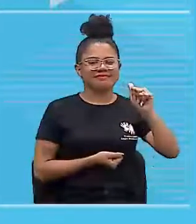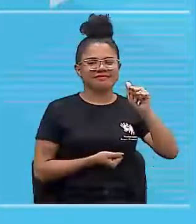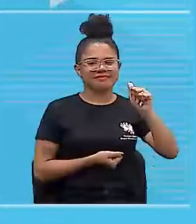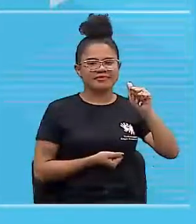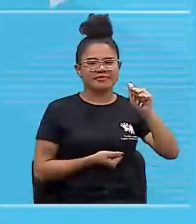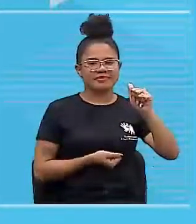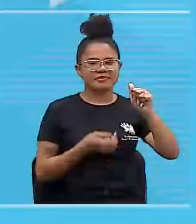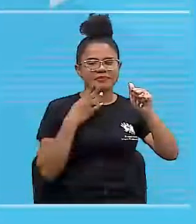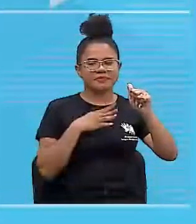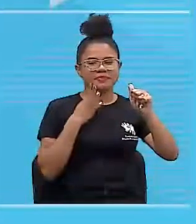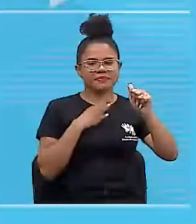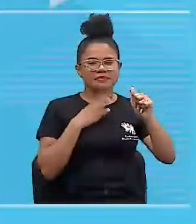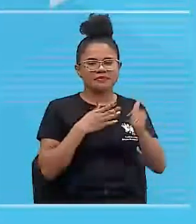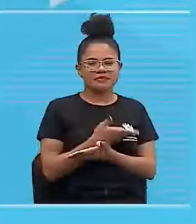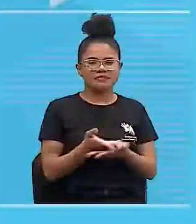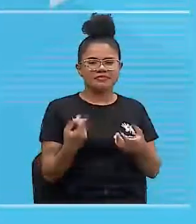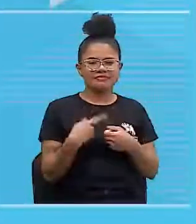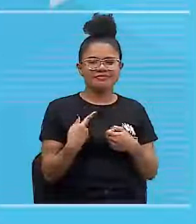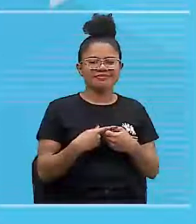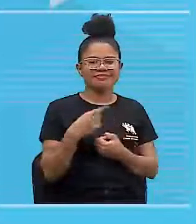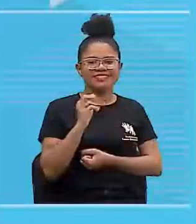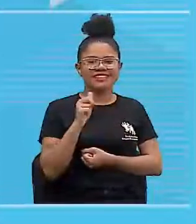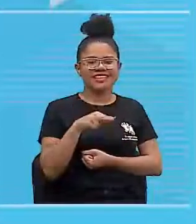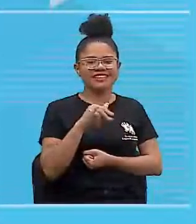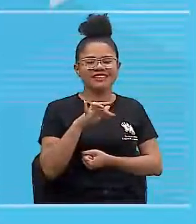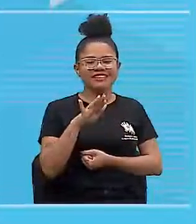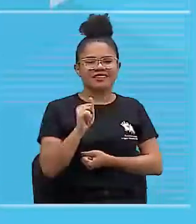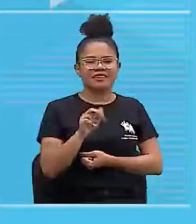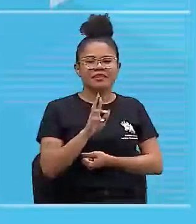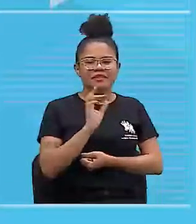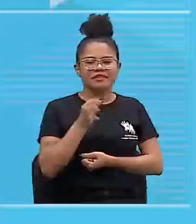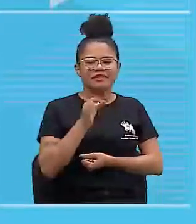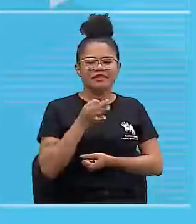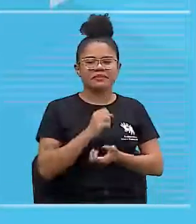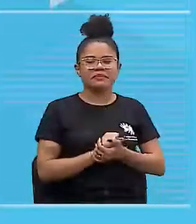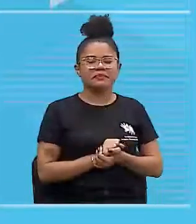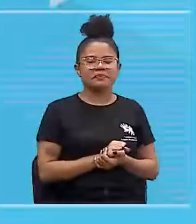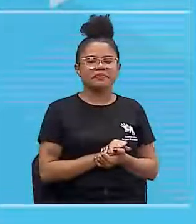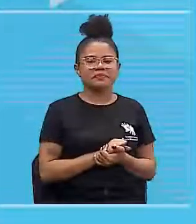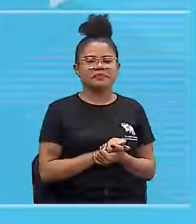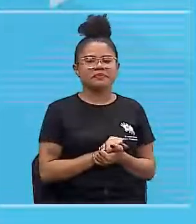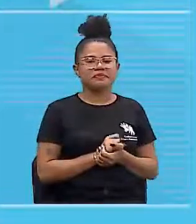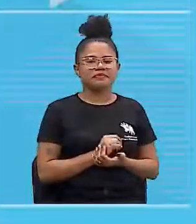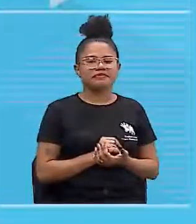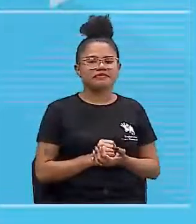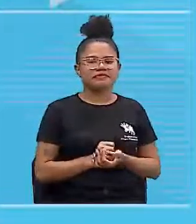show minha turma de canavírus acertou também letra A é isso aí turma de Canavieira É isso aí Espetacular